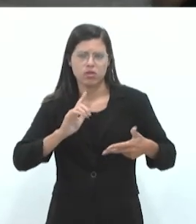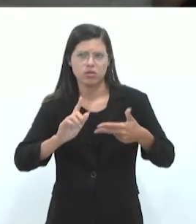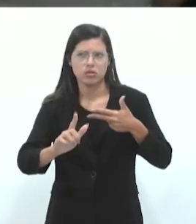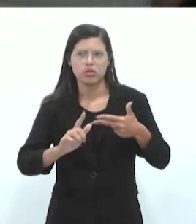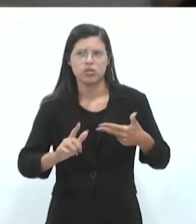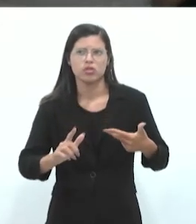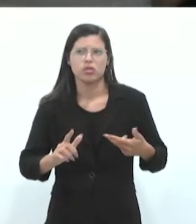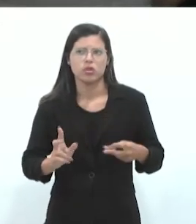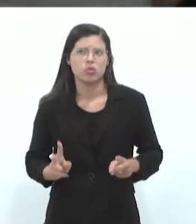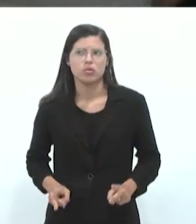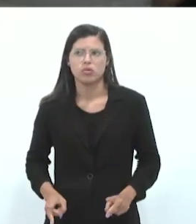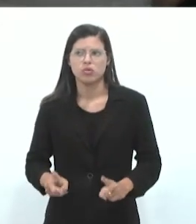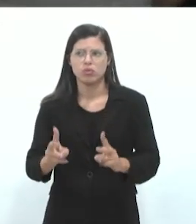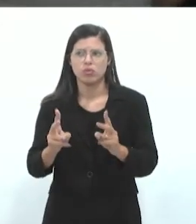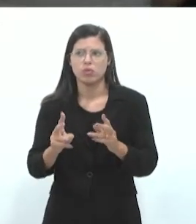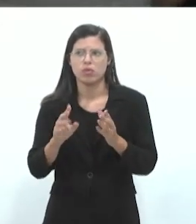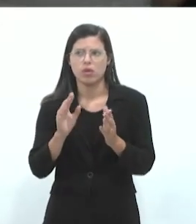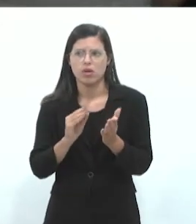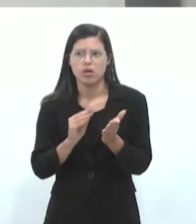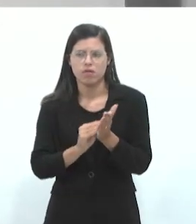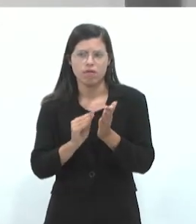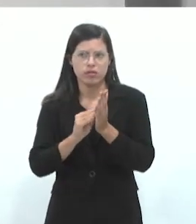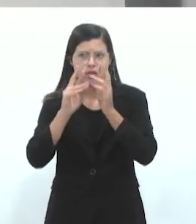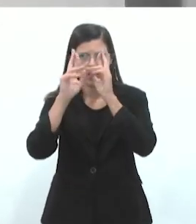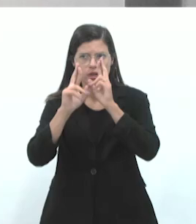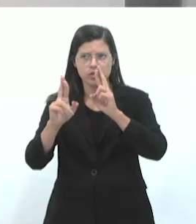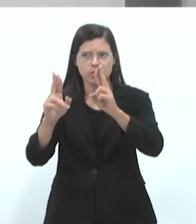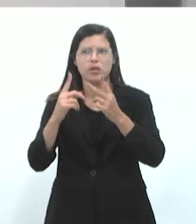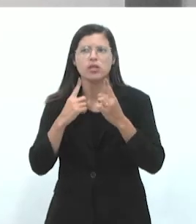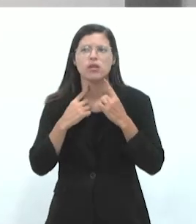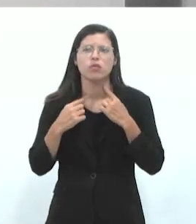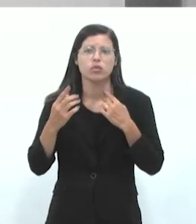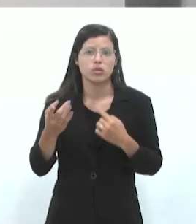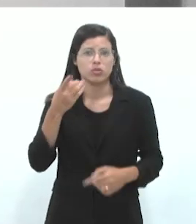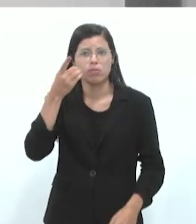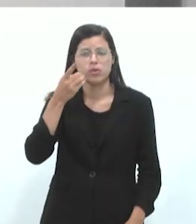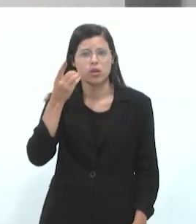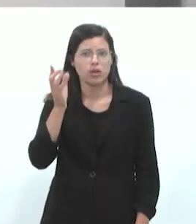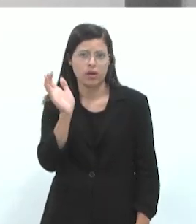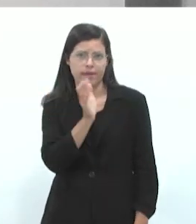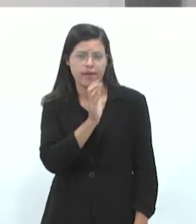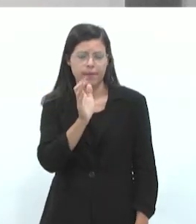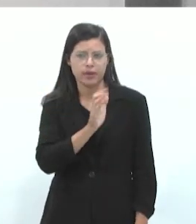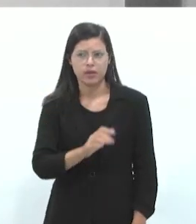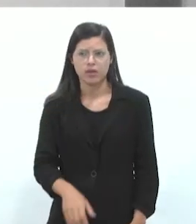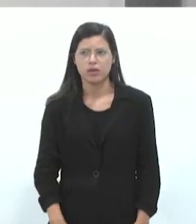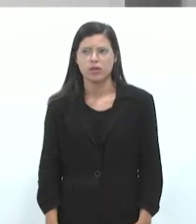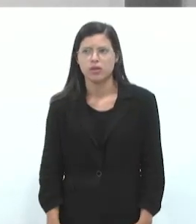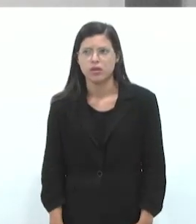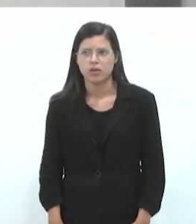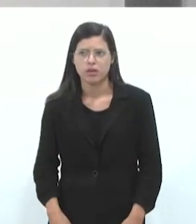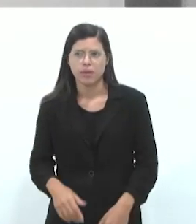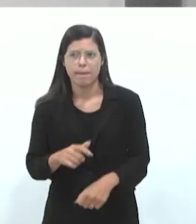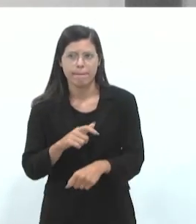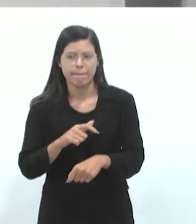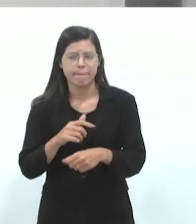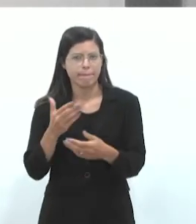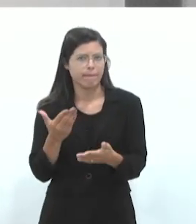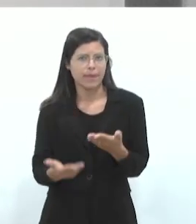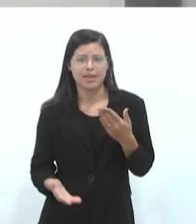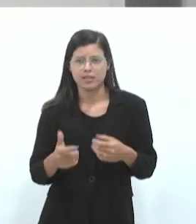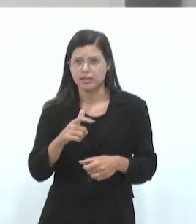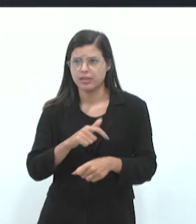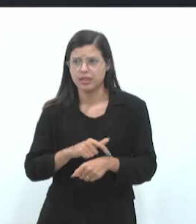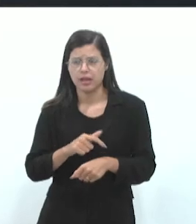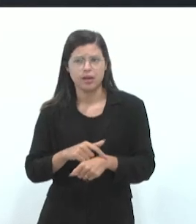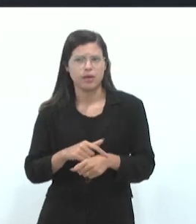acaba desrespeitando a vontade original do deputado, que era da celeridade. Não, sem contar que a gente está perdendo tempo e papel bobagem. e tudo à